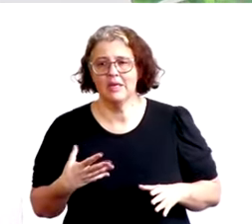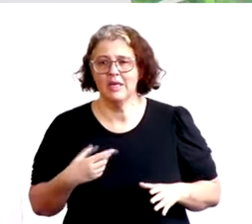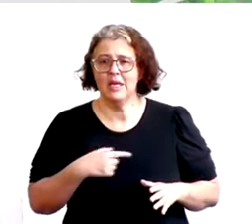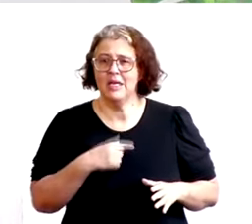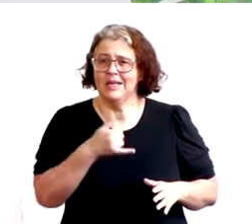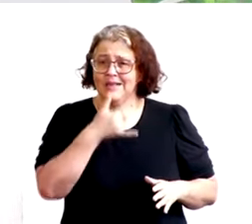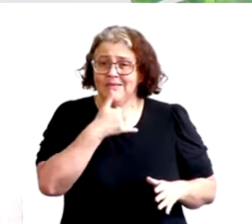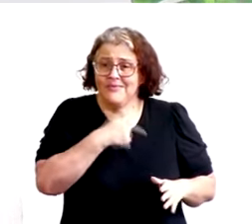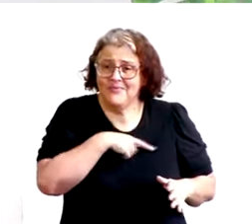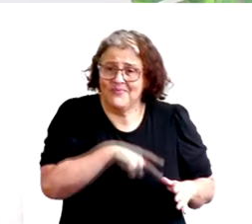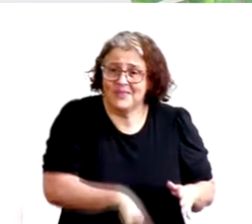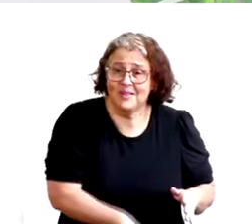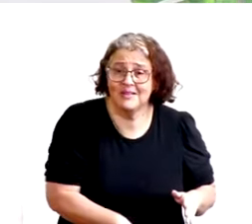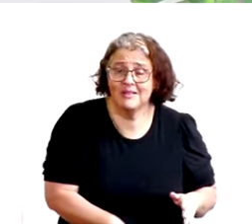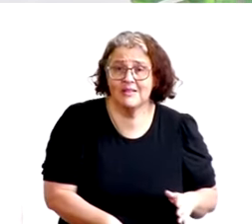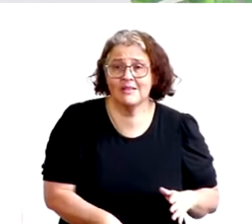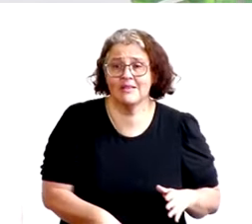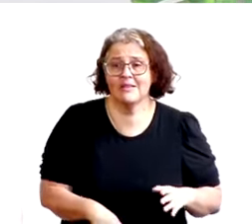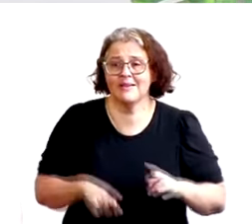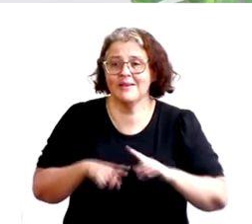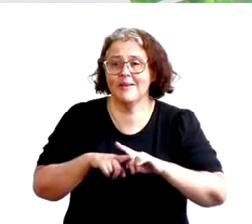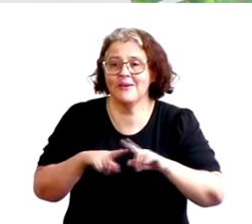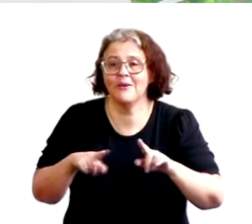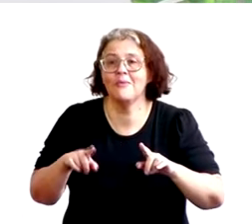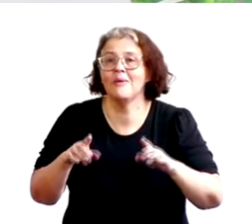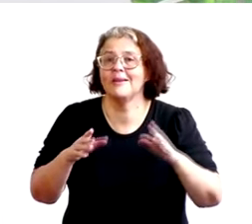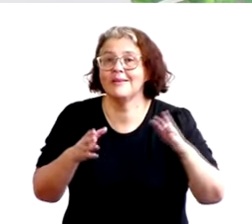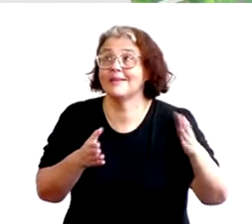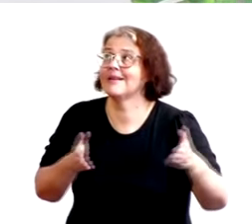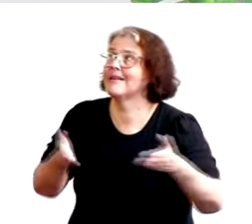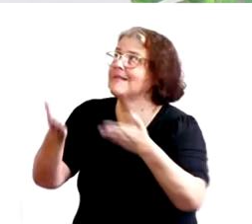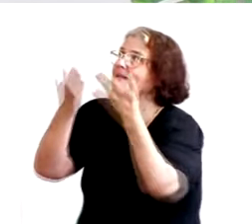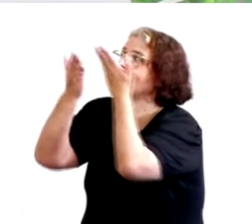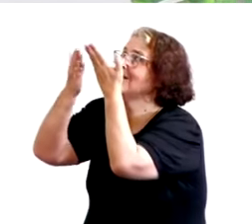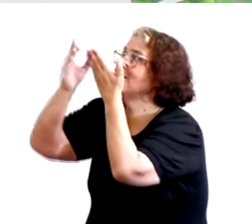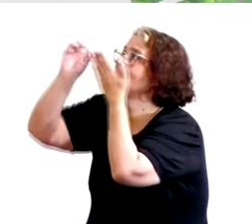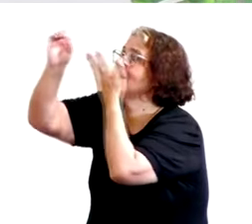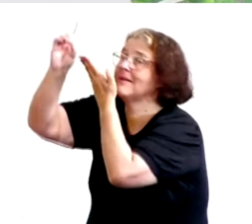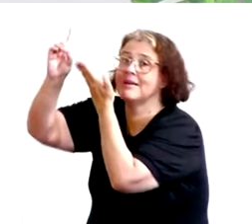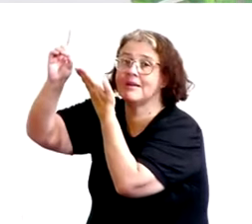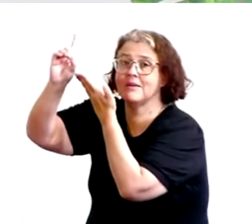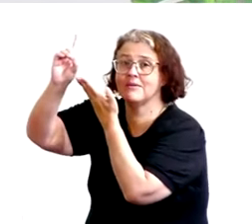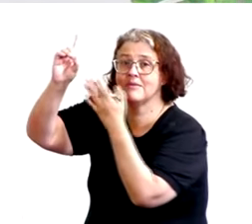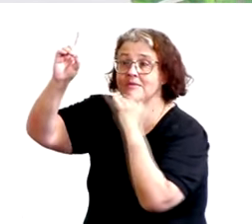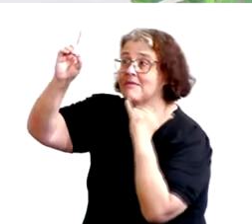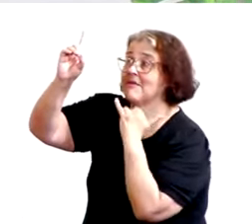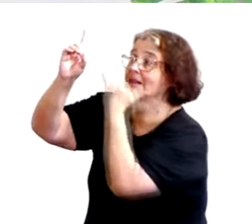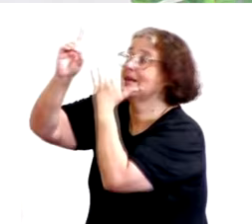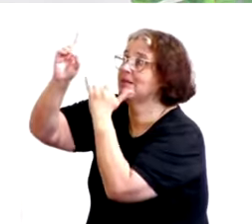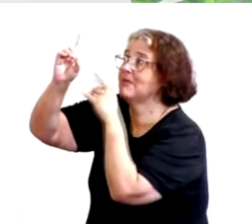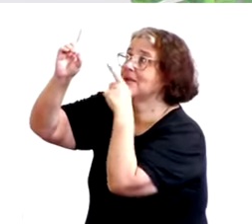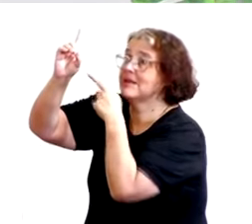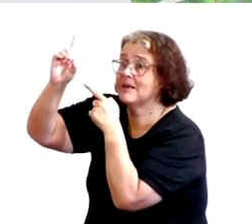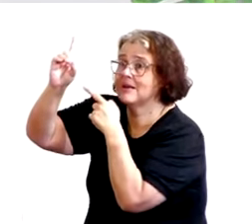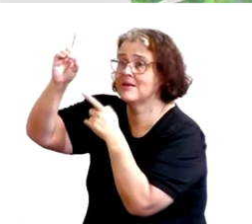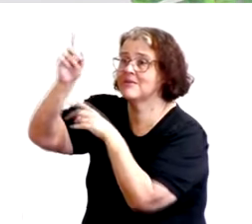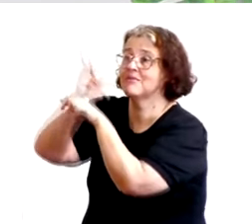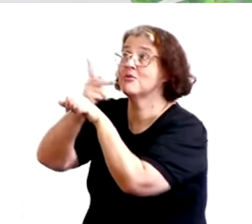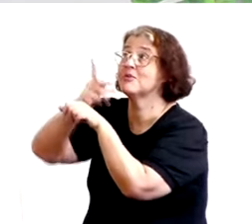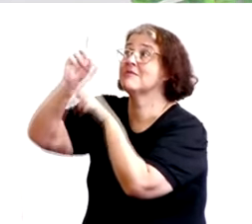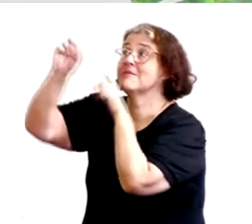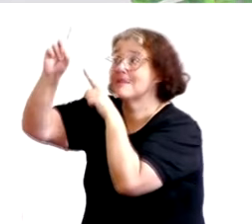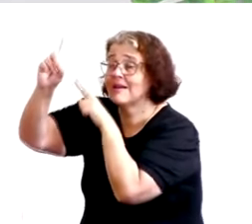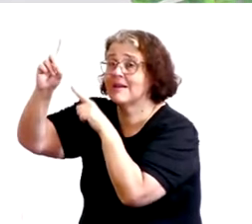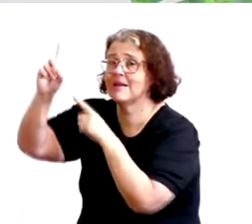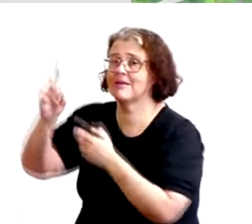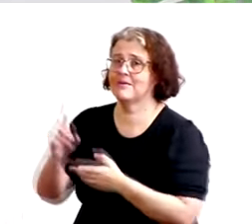angustiado e aflito mas ele está levando isso para Deus para Deus ele está buscando a Deus e nós vamos